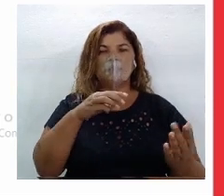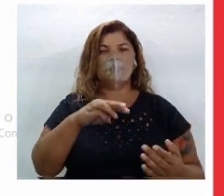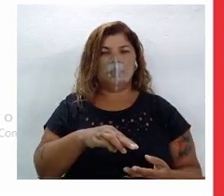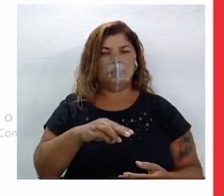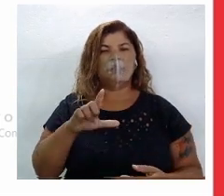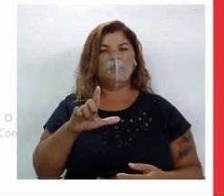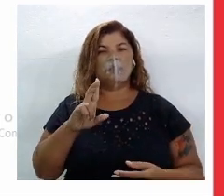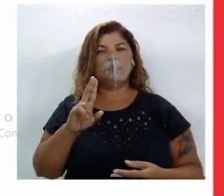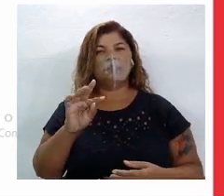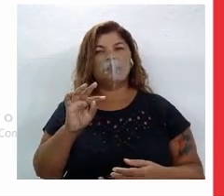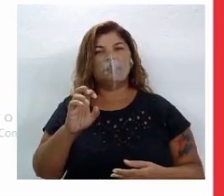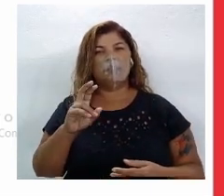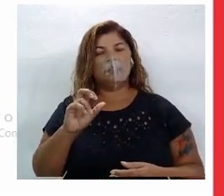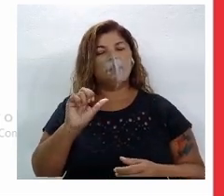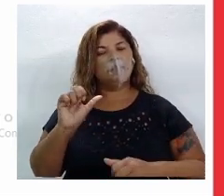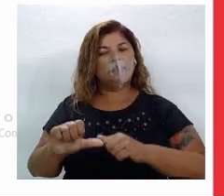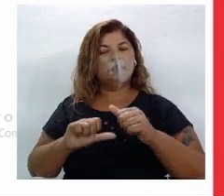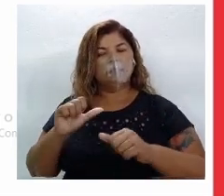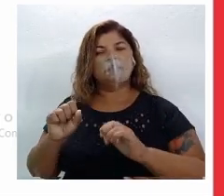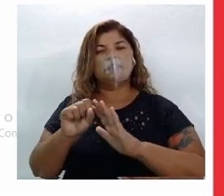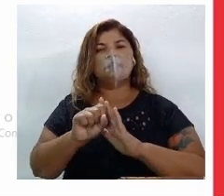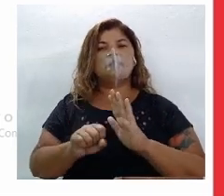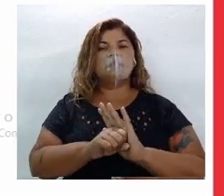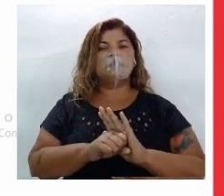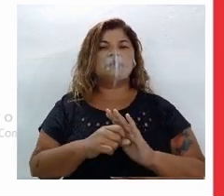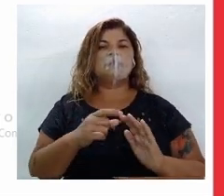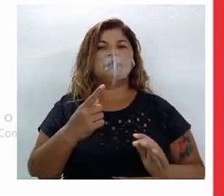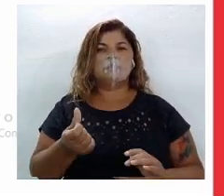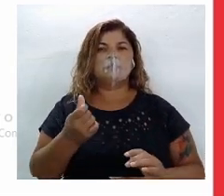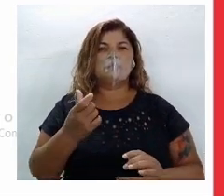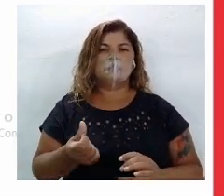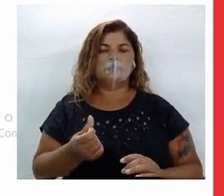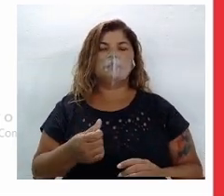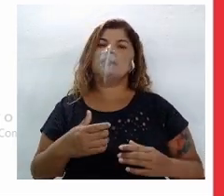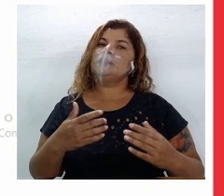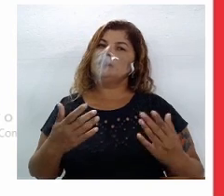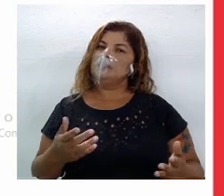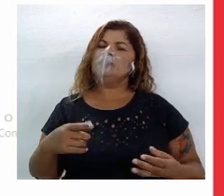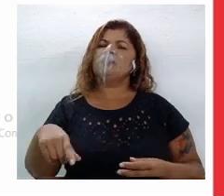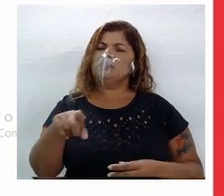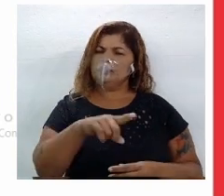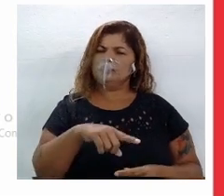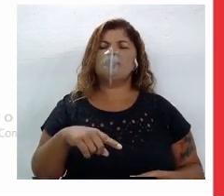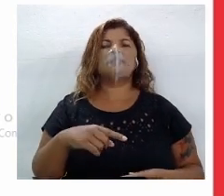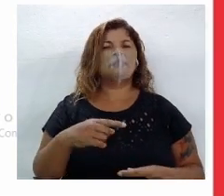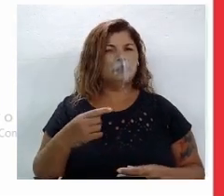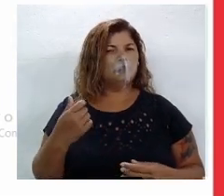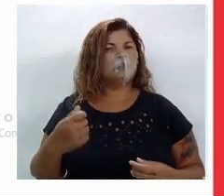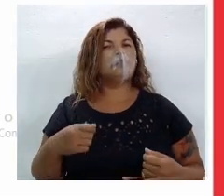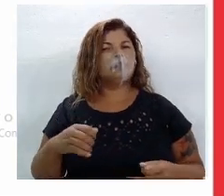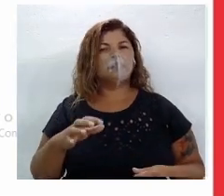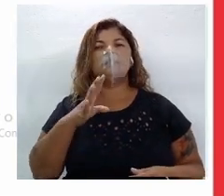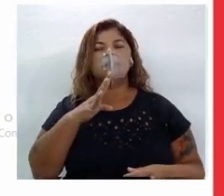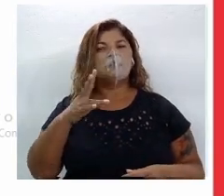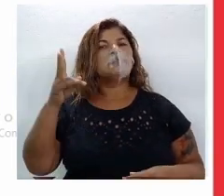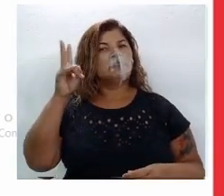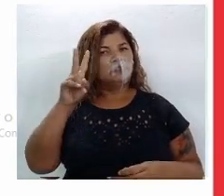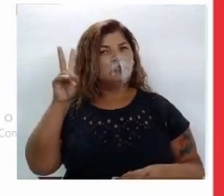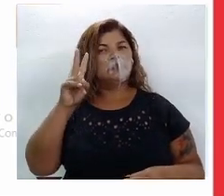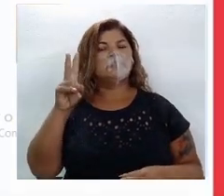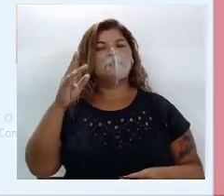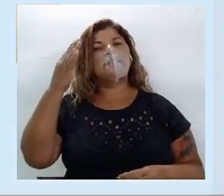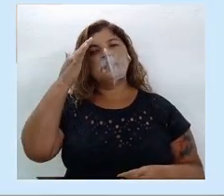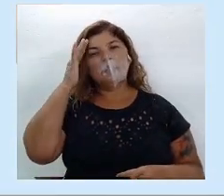mostra Martinho Lutero, o reformador do século XVI. Então, estudante, é